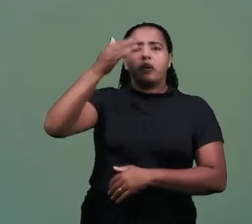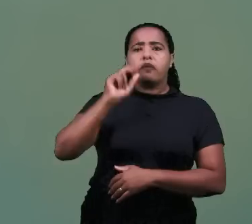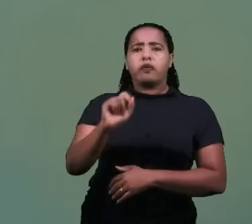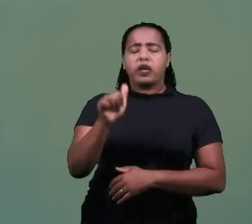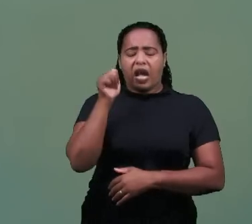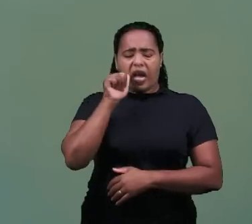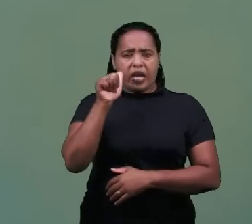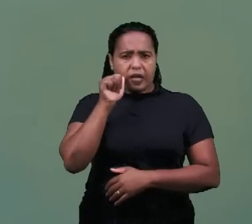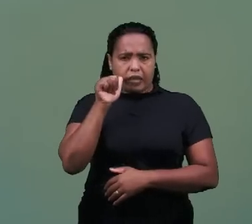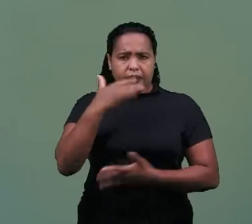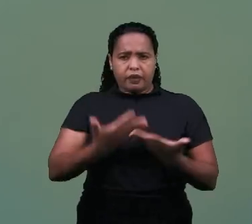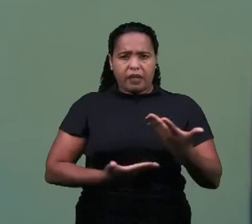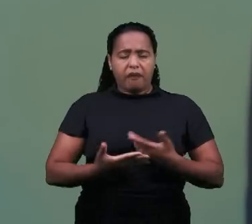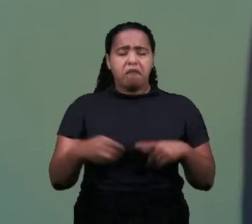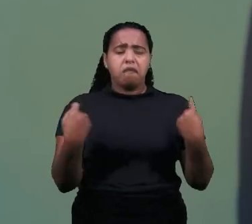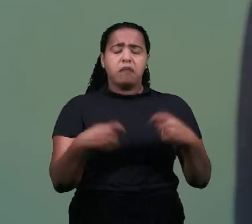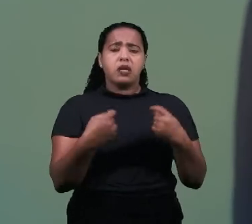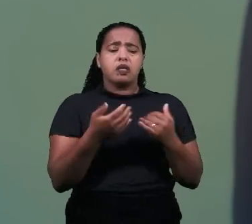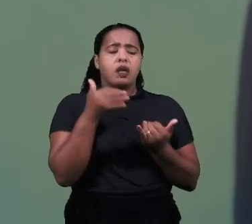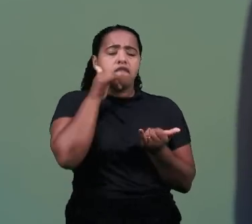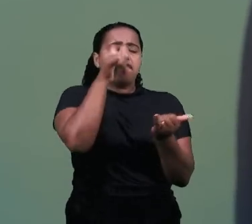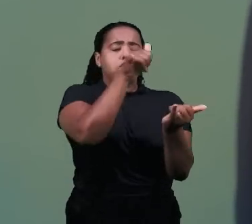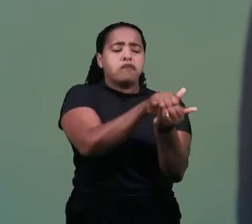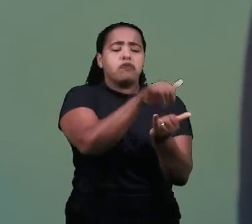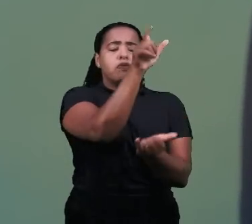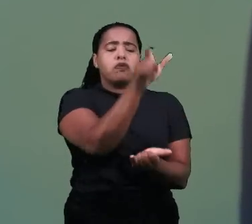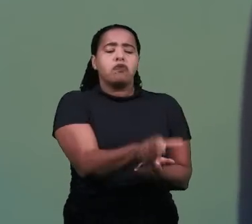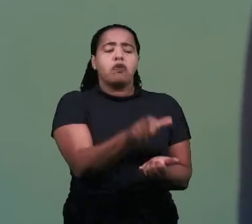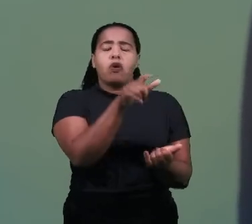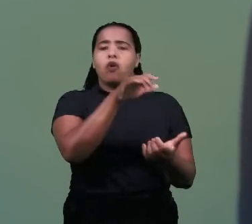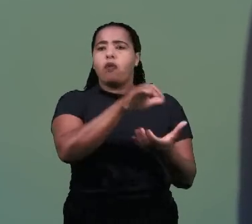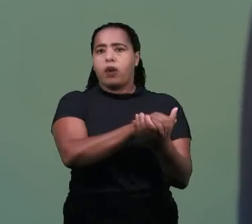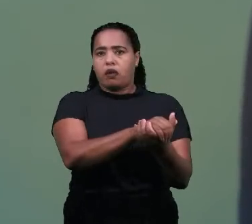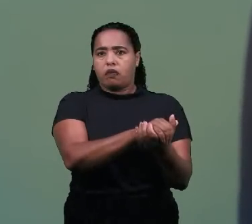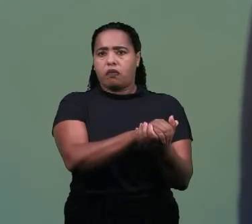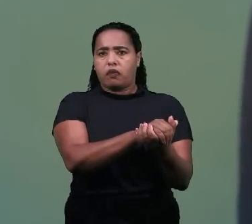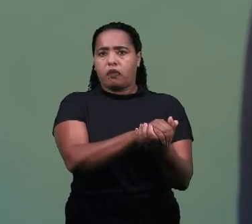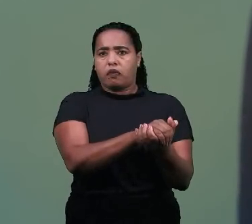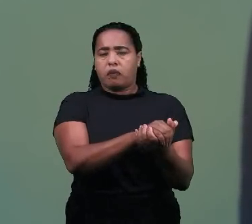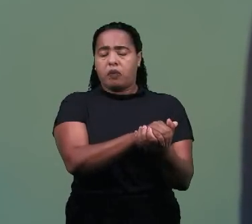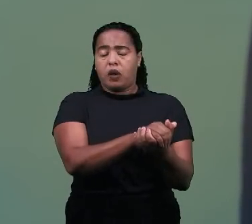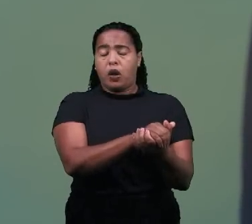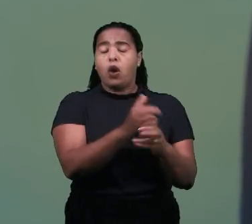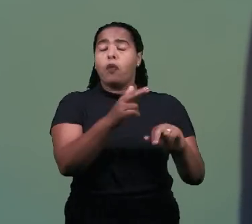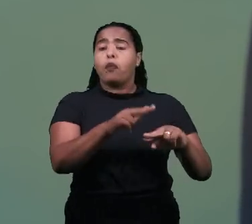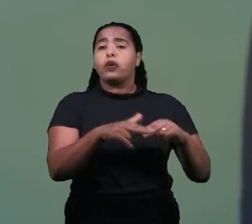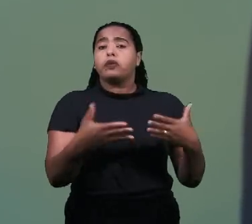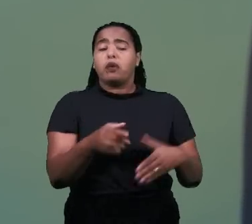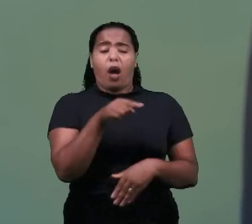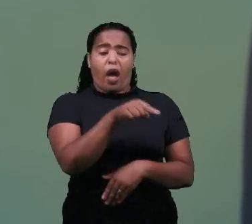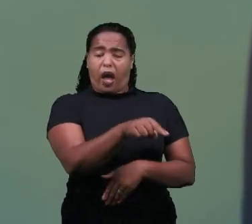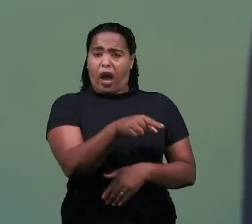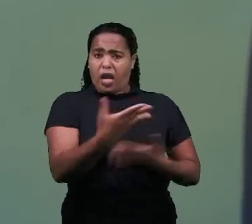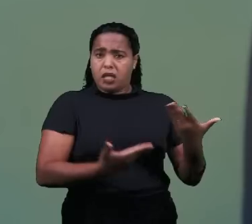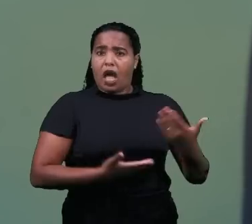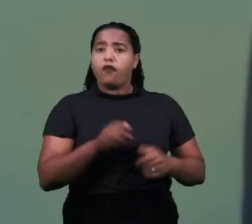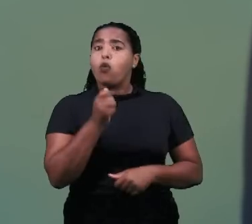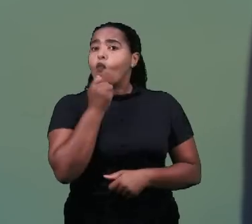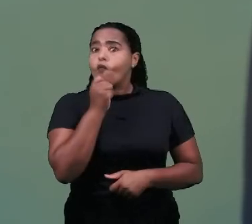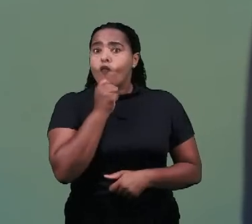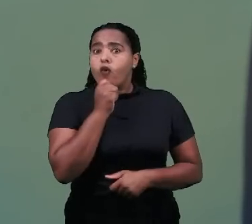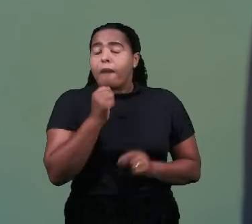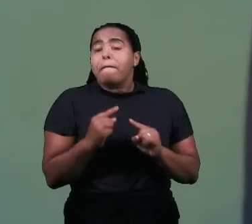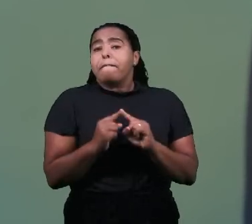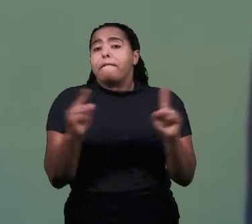precisa perdoar o seu marido. Pois mesmo ainda não sendo um servo, ele precisa conhecer o